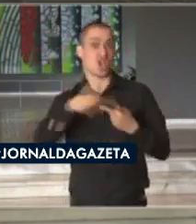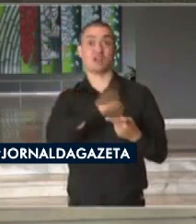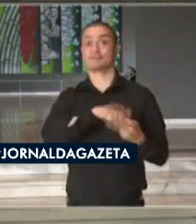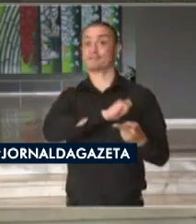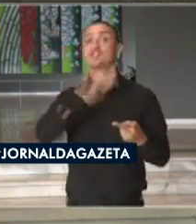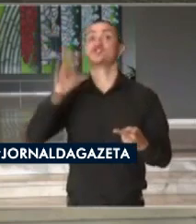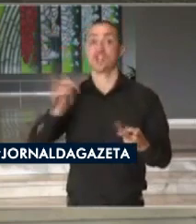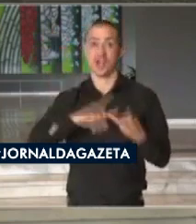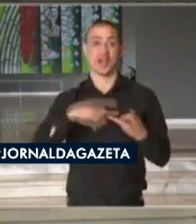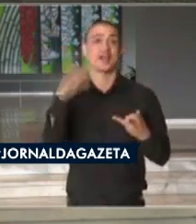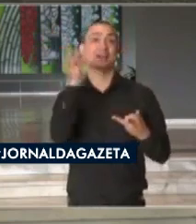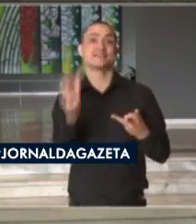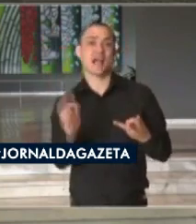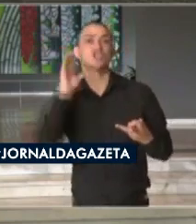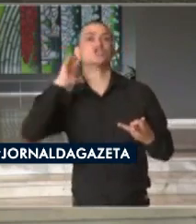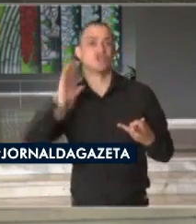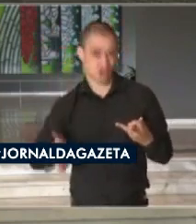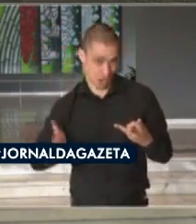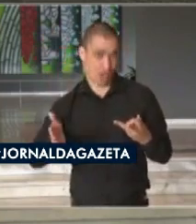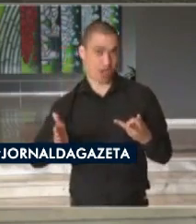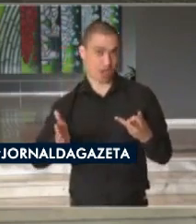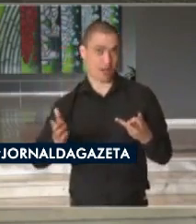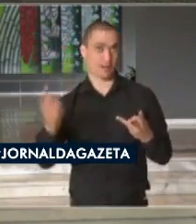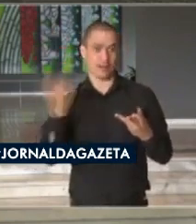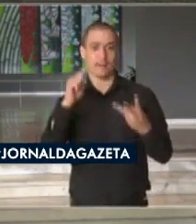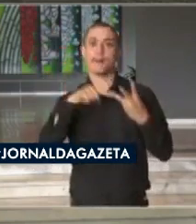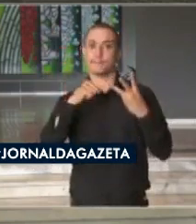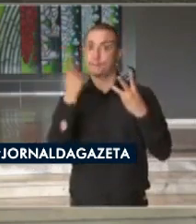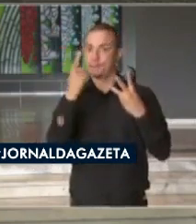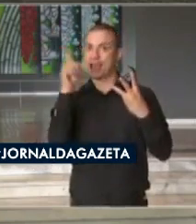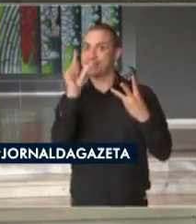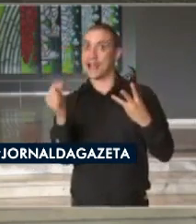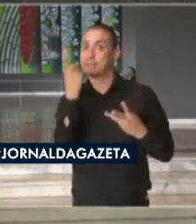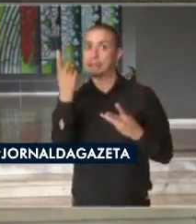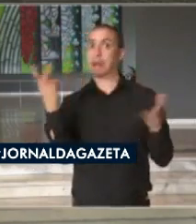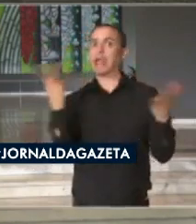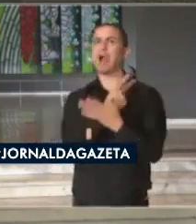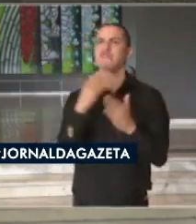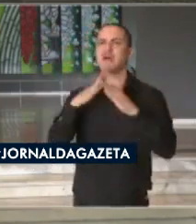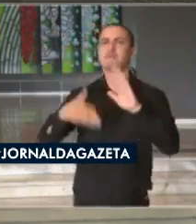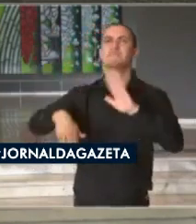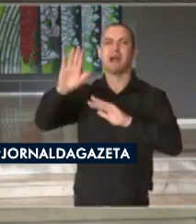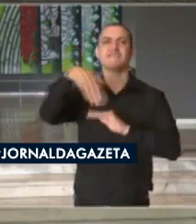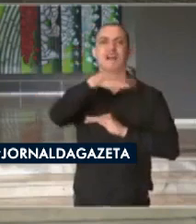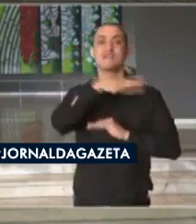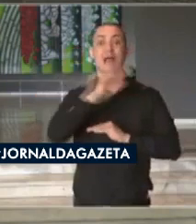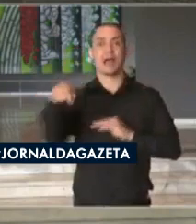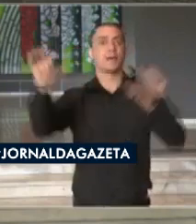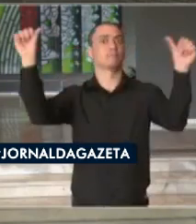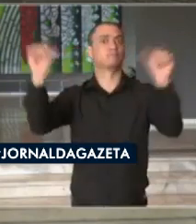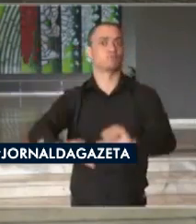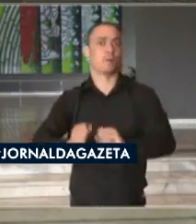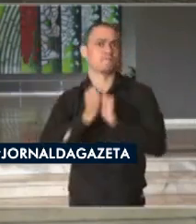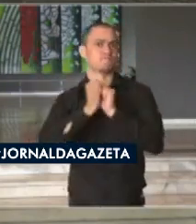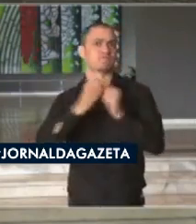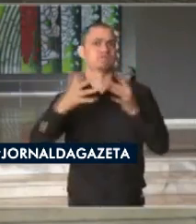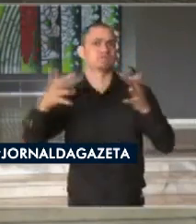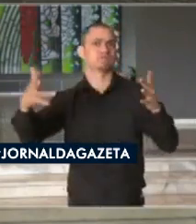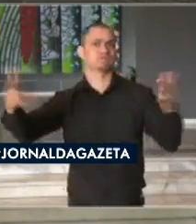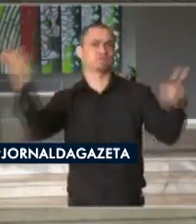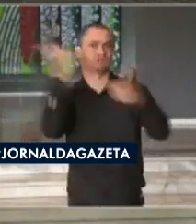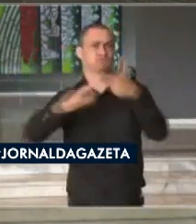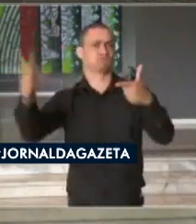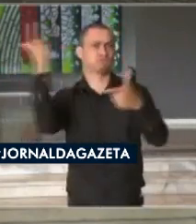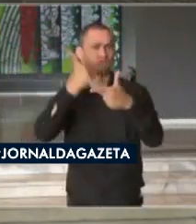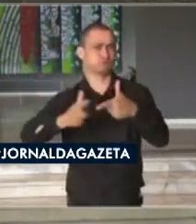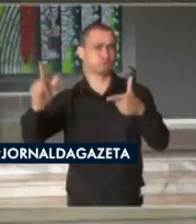espanha a itália numa segunda etapa depois de terem cometido o erro de promover que as pessoas vivessem